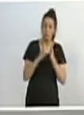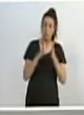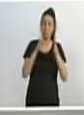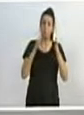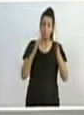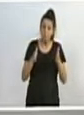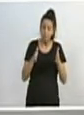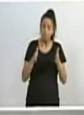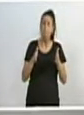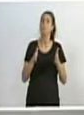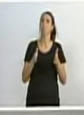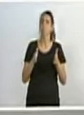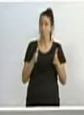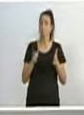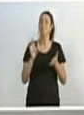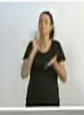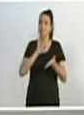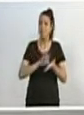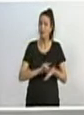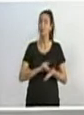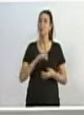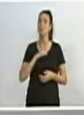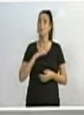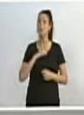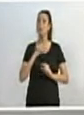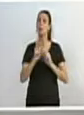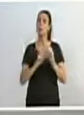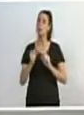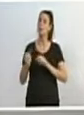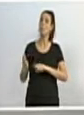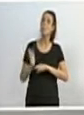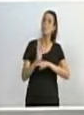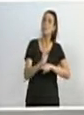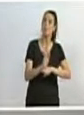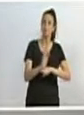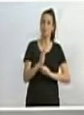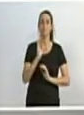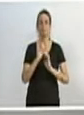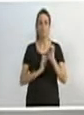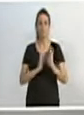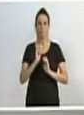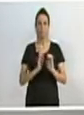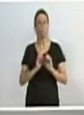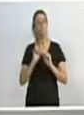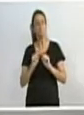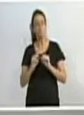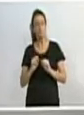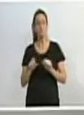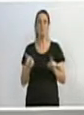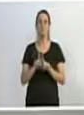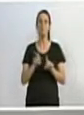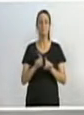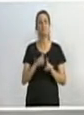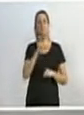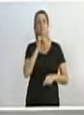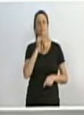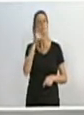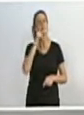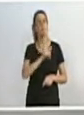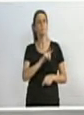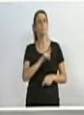ele tem um favorecimento na sua empresa, que pode delegar para outras pessoas para dividir o